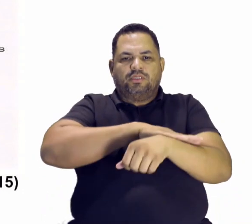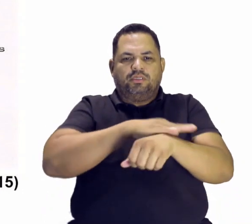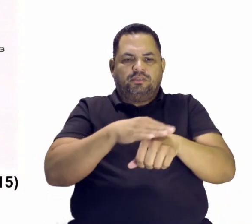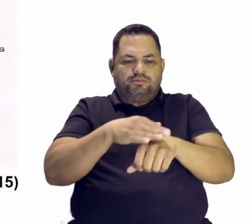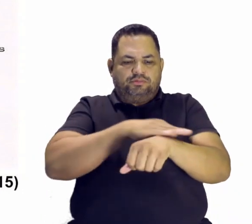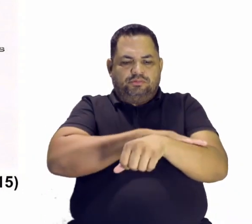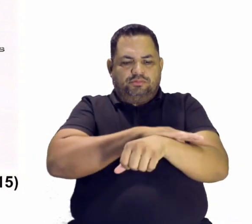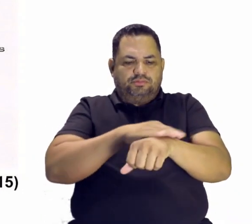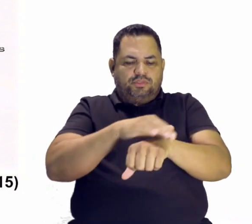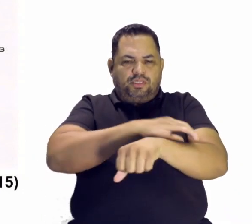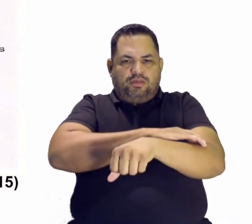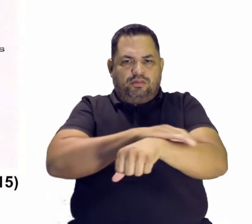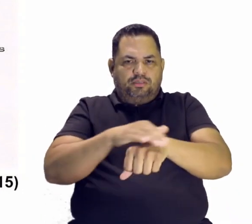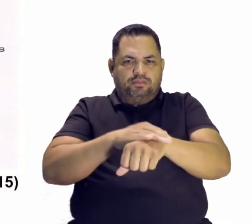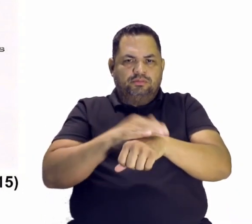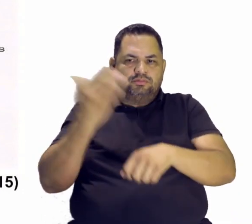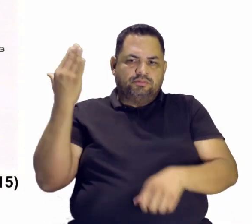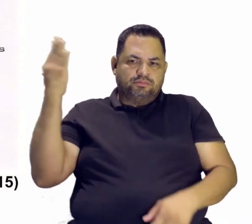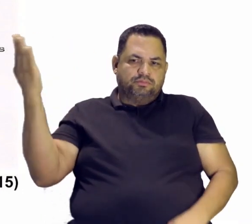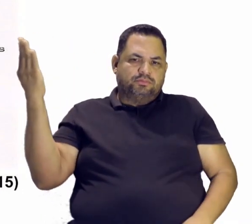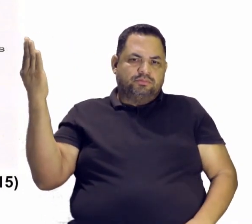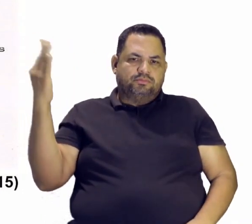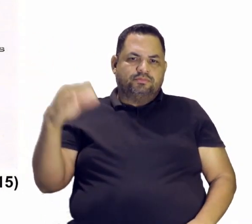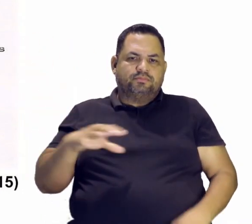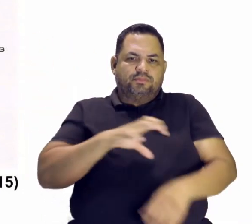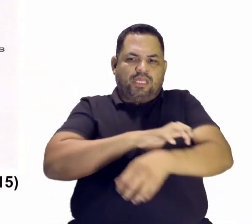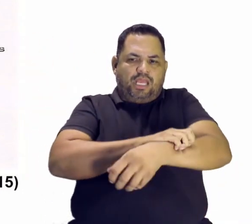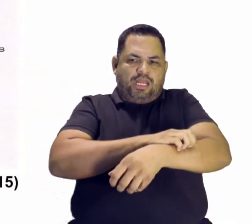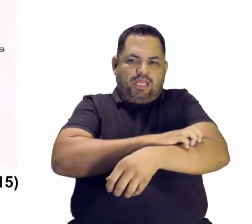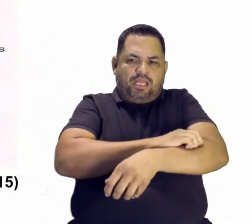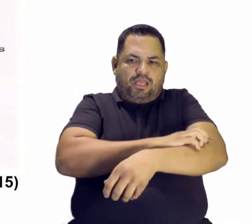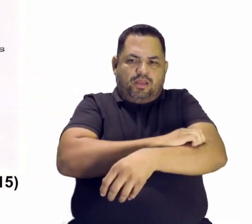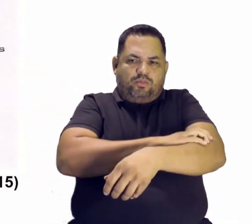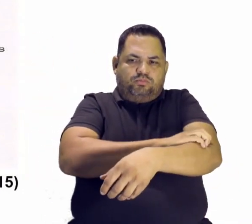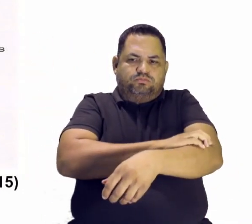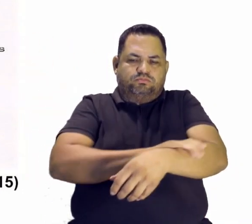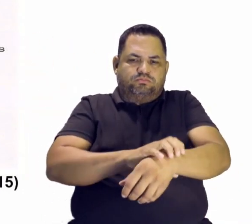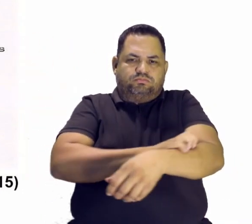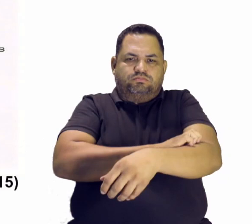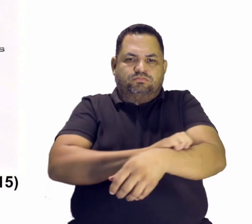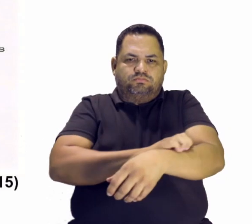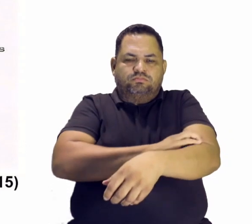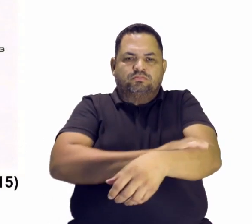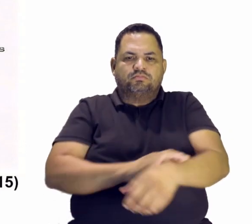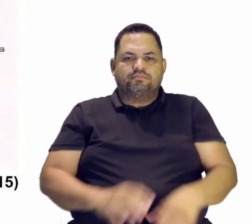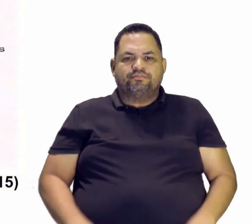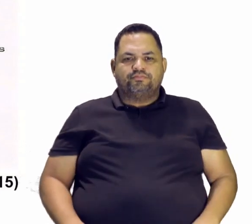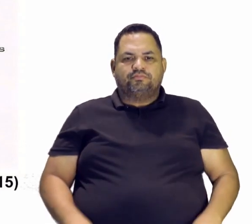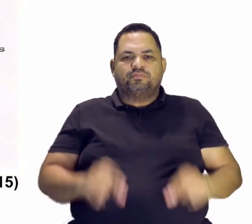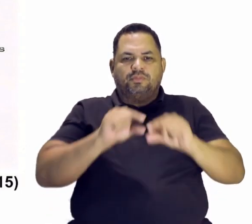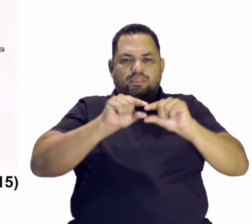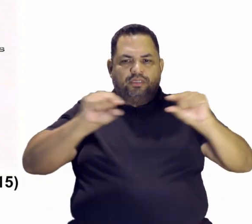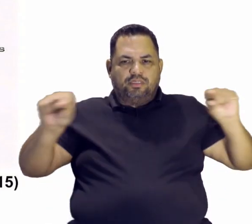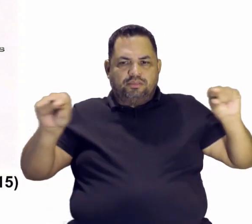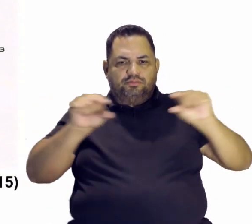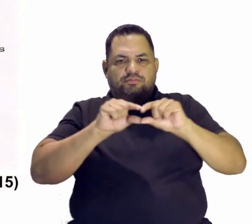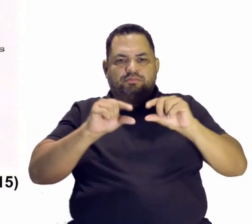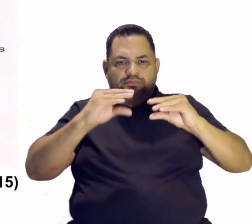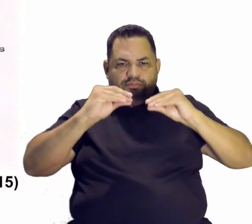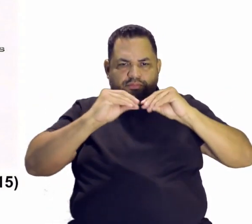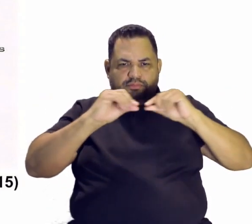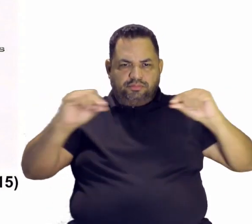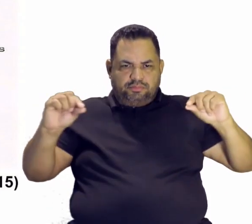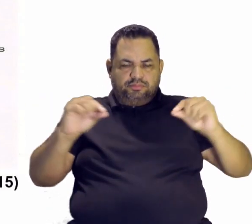Essa junção aqui de carne, presa aqui ao músculo. Então, nós temos aí ligamentos, temos tendões, né? Que